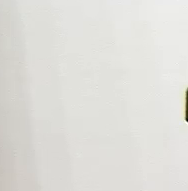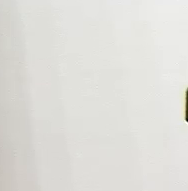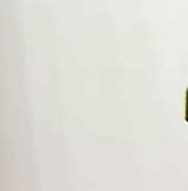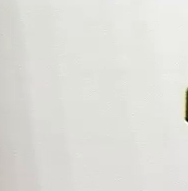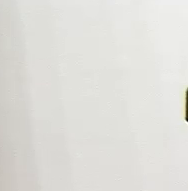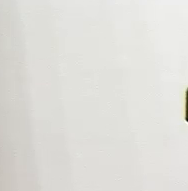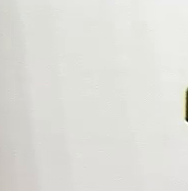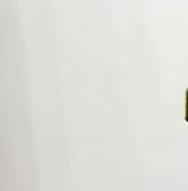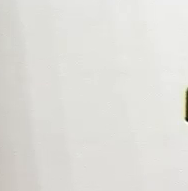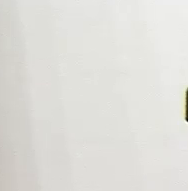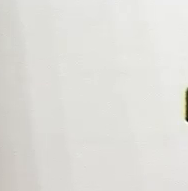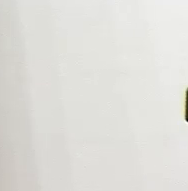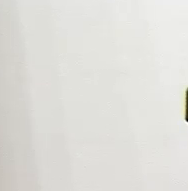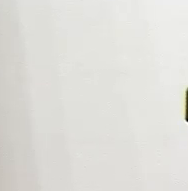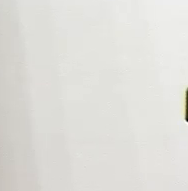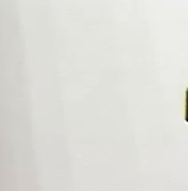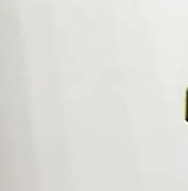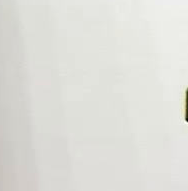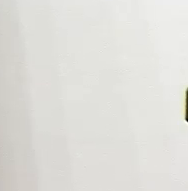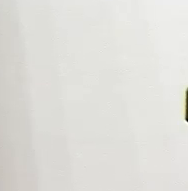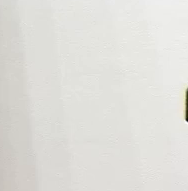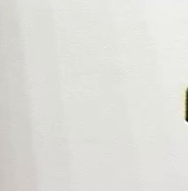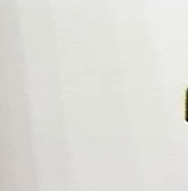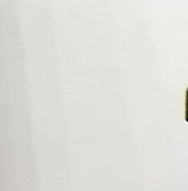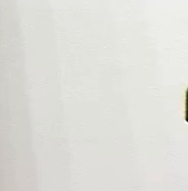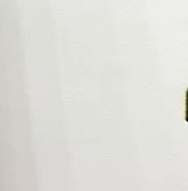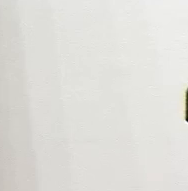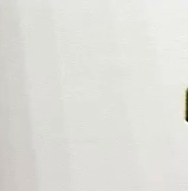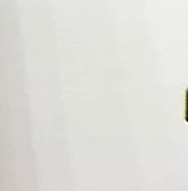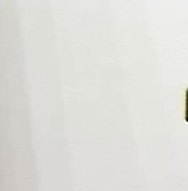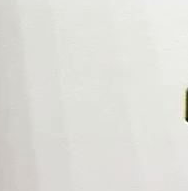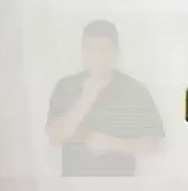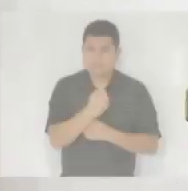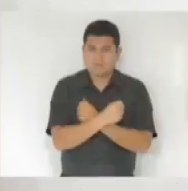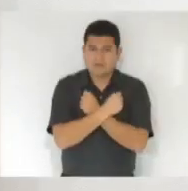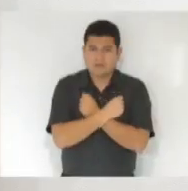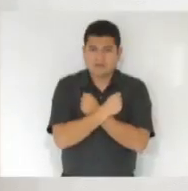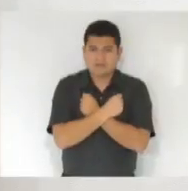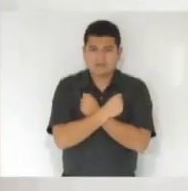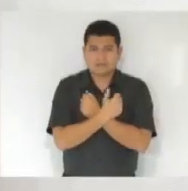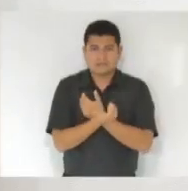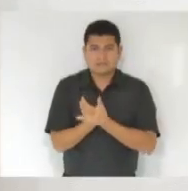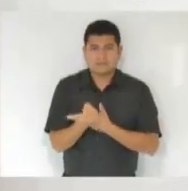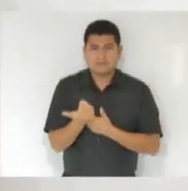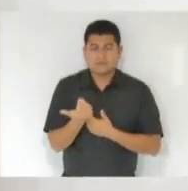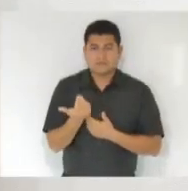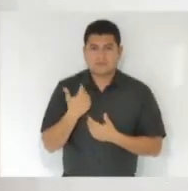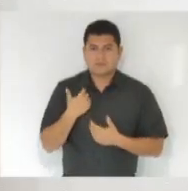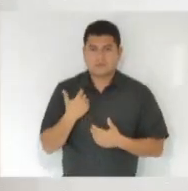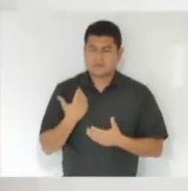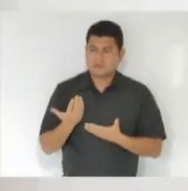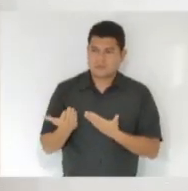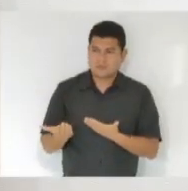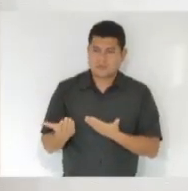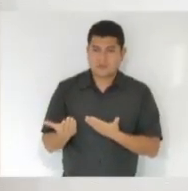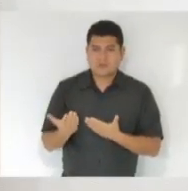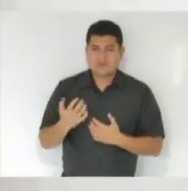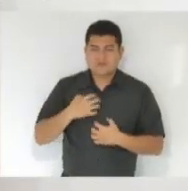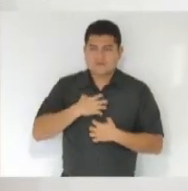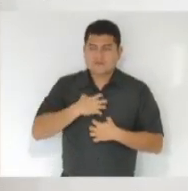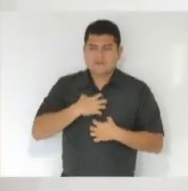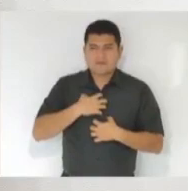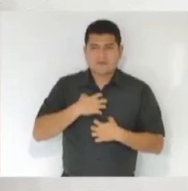uma linguagem que um abraço de 40 segundos gera uma substância chamada ocitocina, que é o hormônio